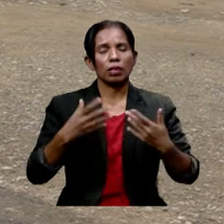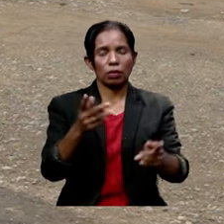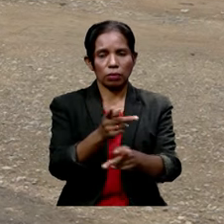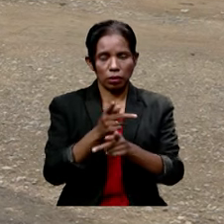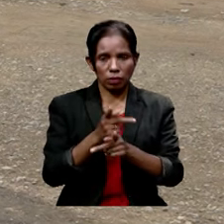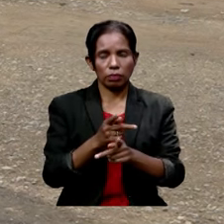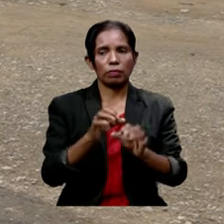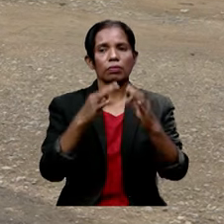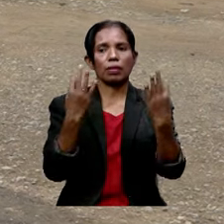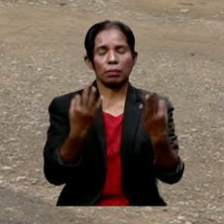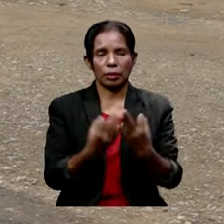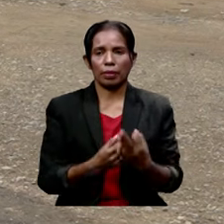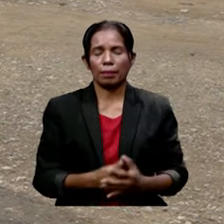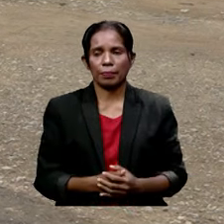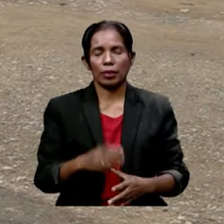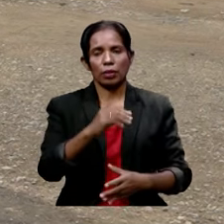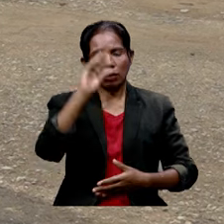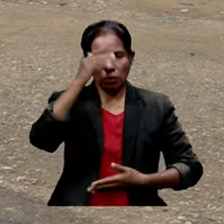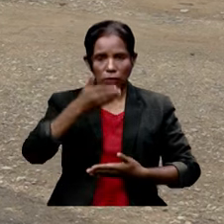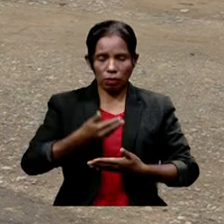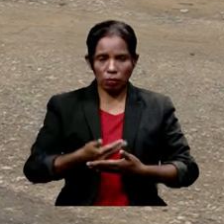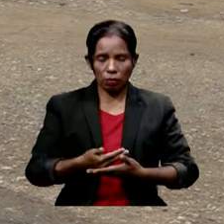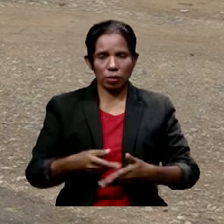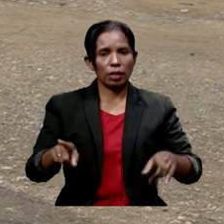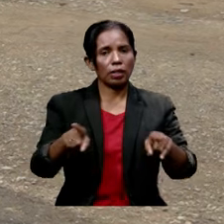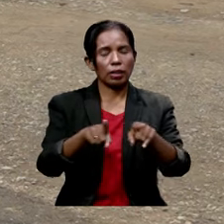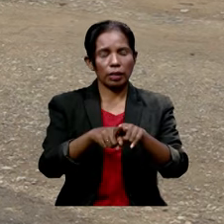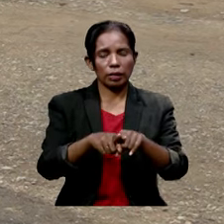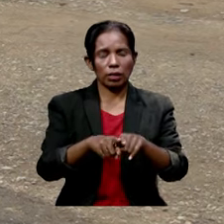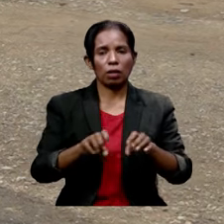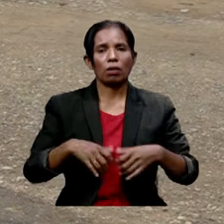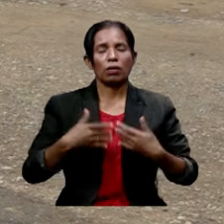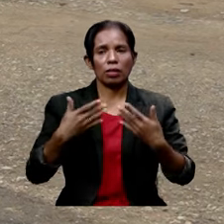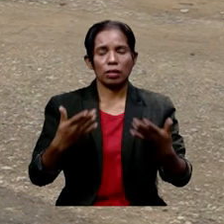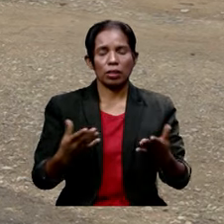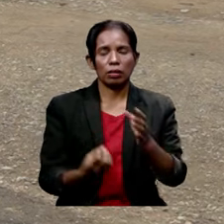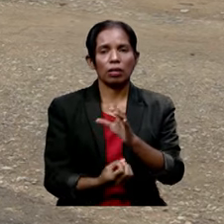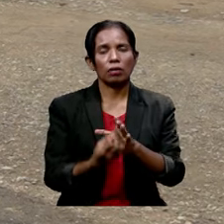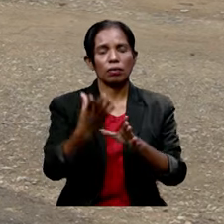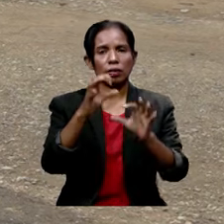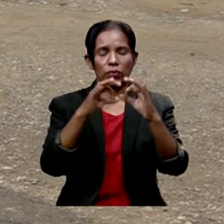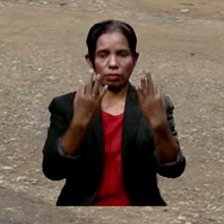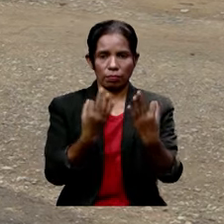familia. Nu uan hanesa viveru ida nebe uinsa atu haburas familia.